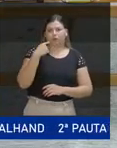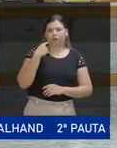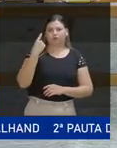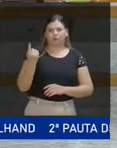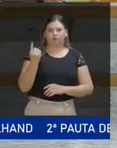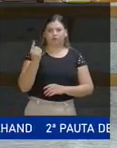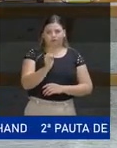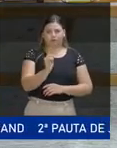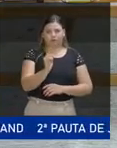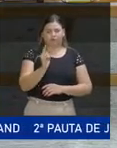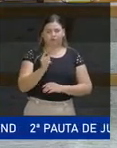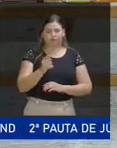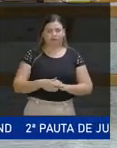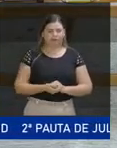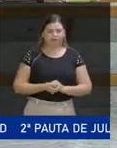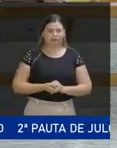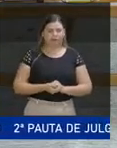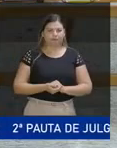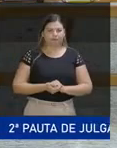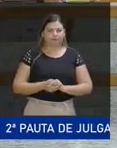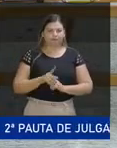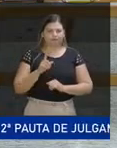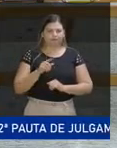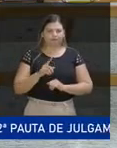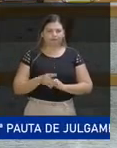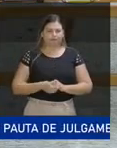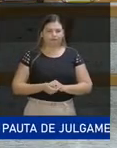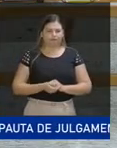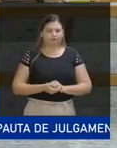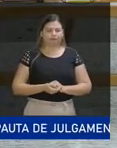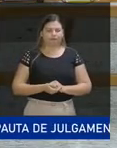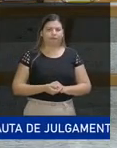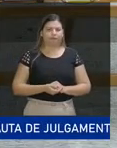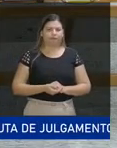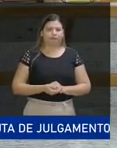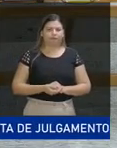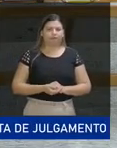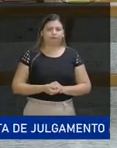isso? Só confirmar aqui.